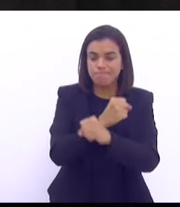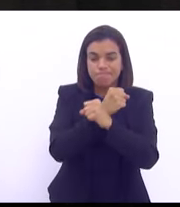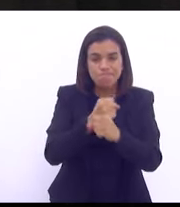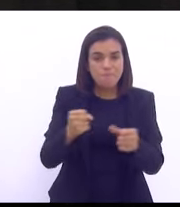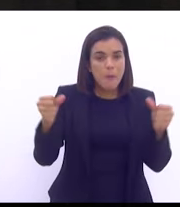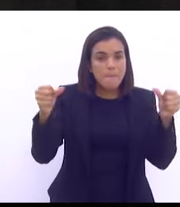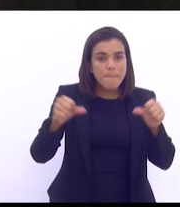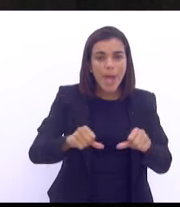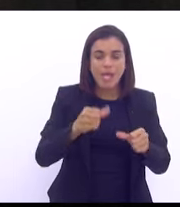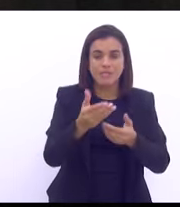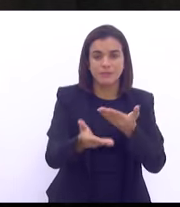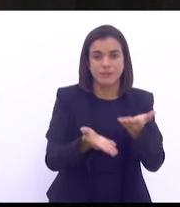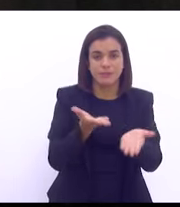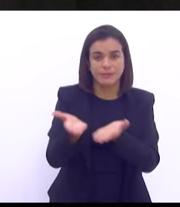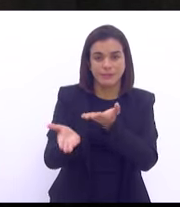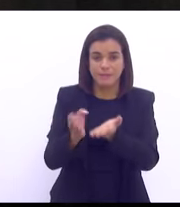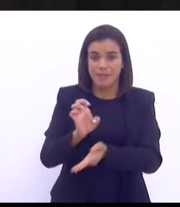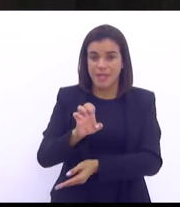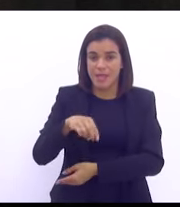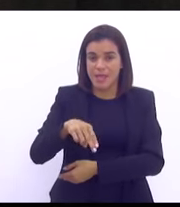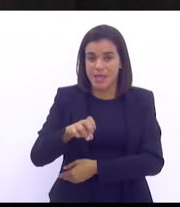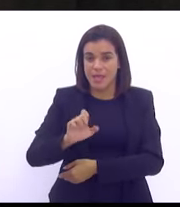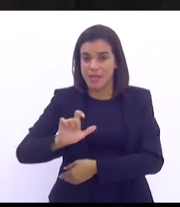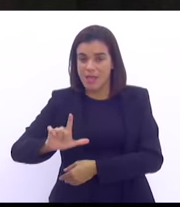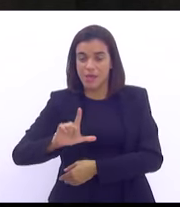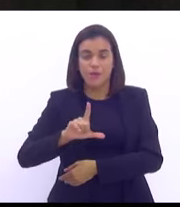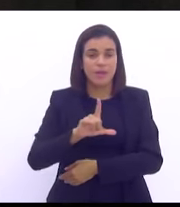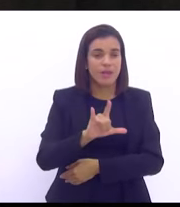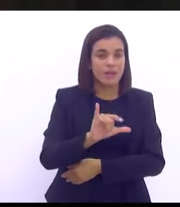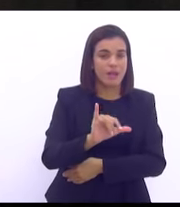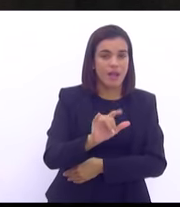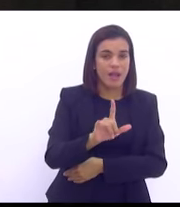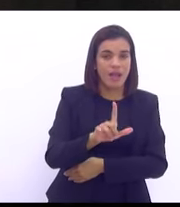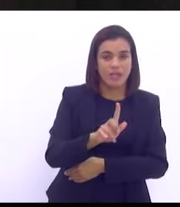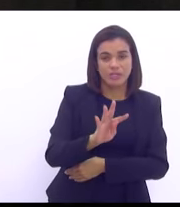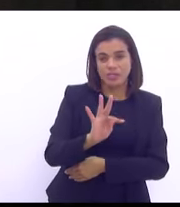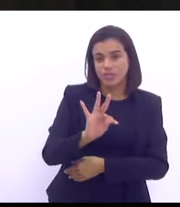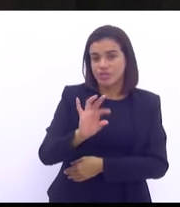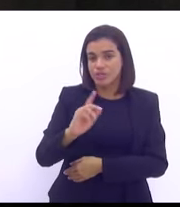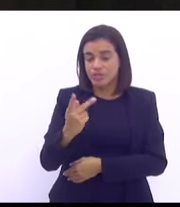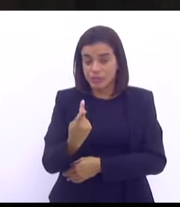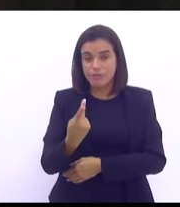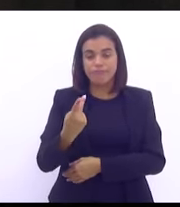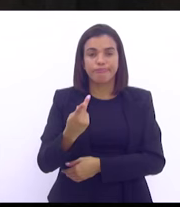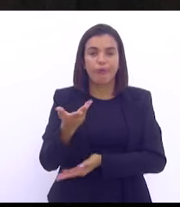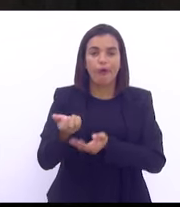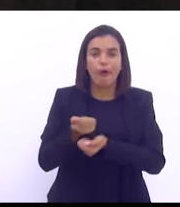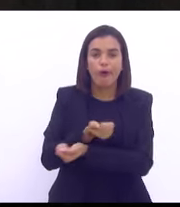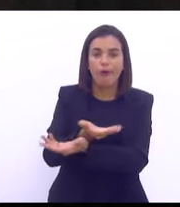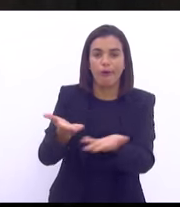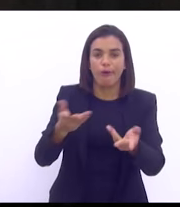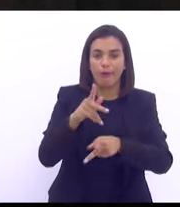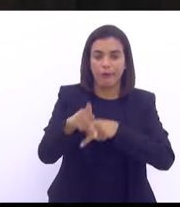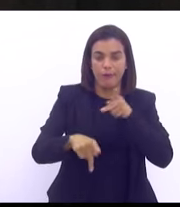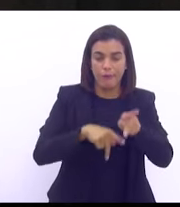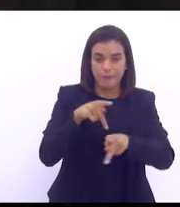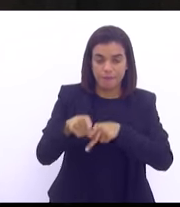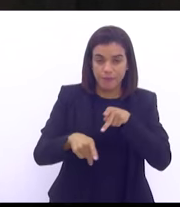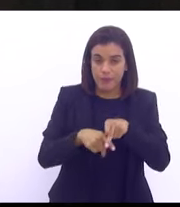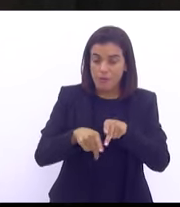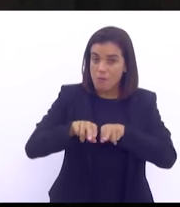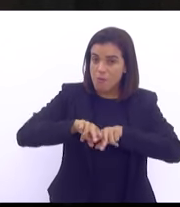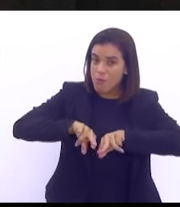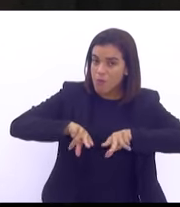péssimo serviço que a Enel e a Light estão oferecendo para a população do nosso estado. São